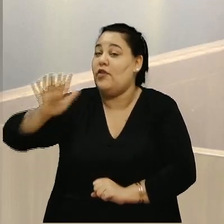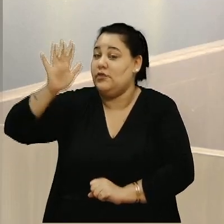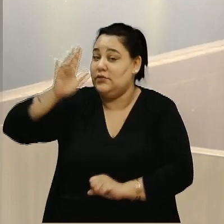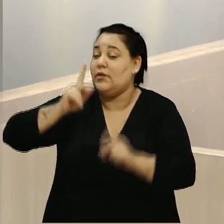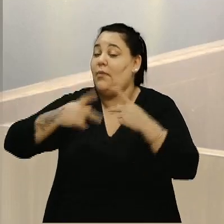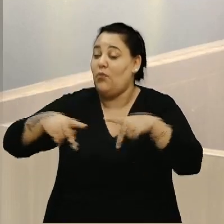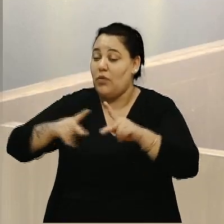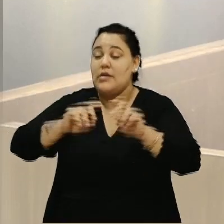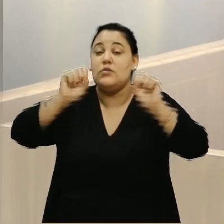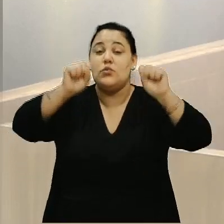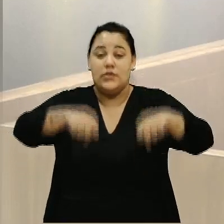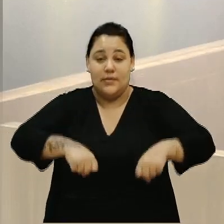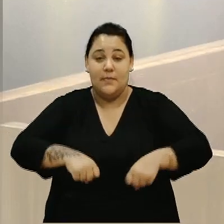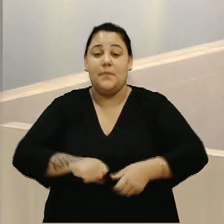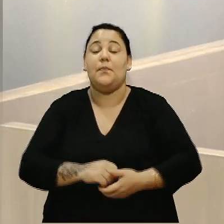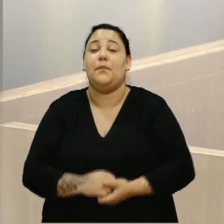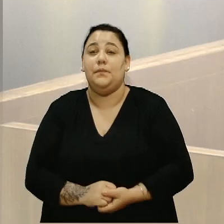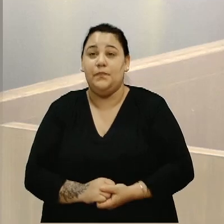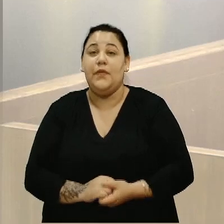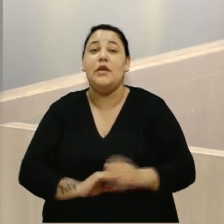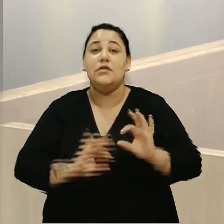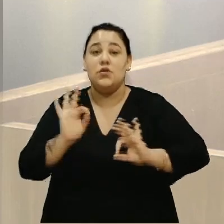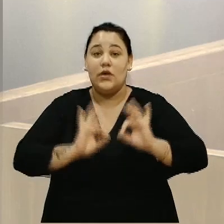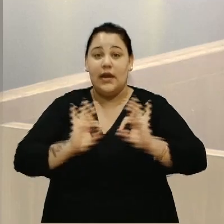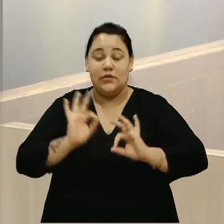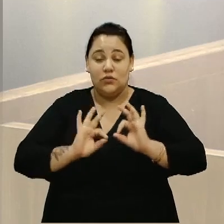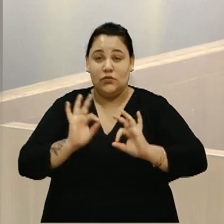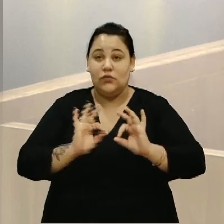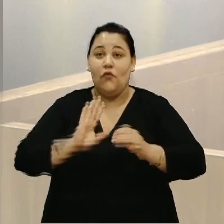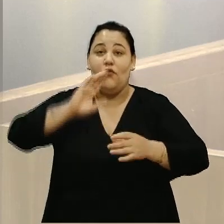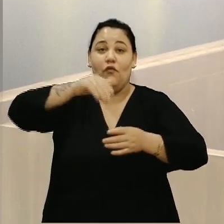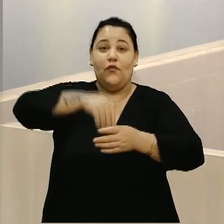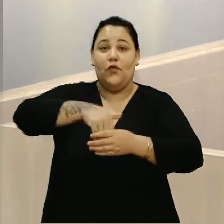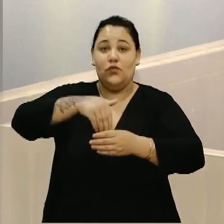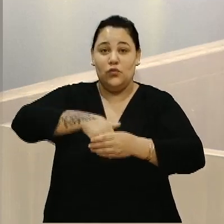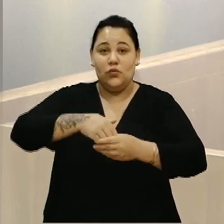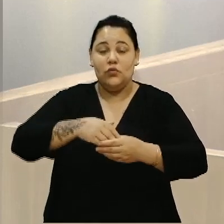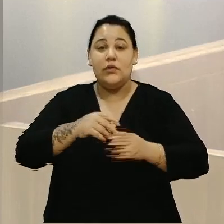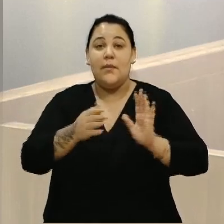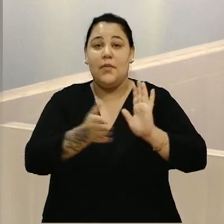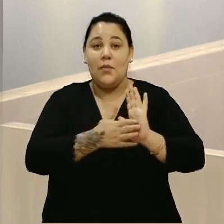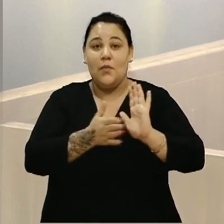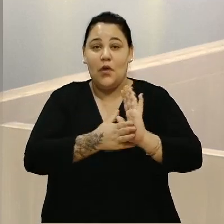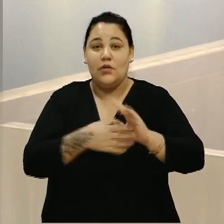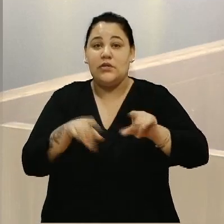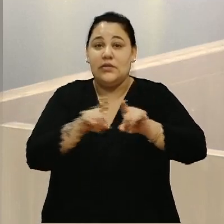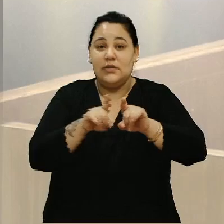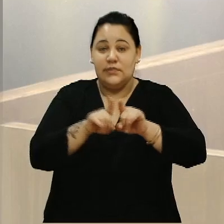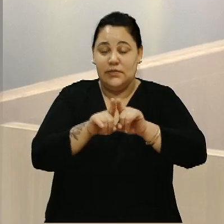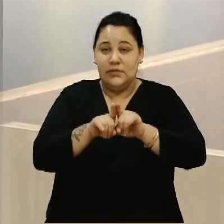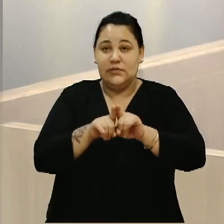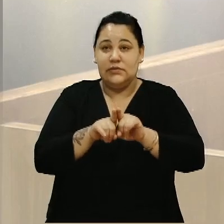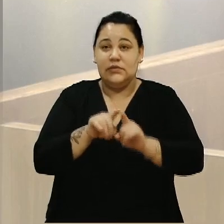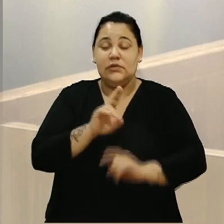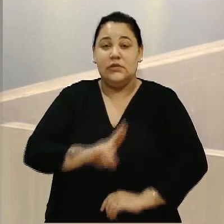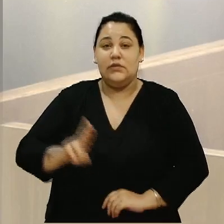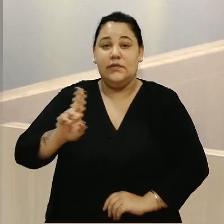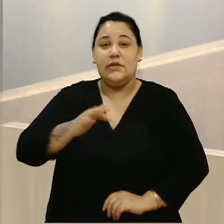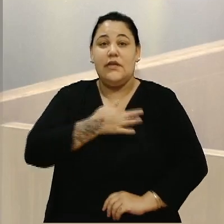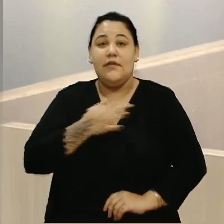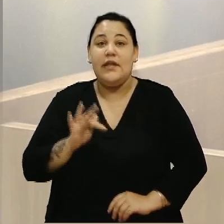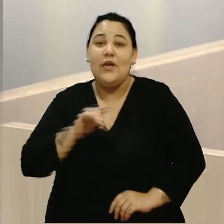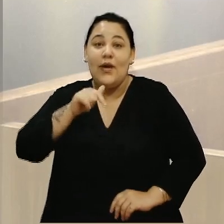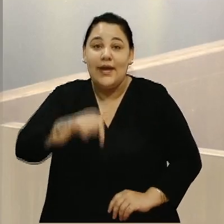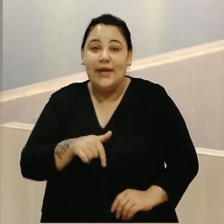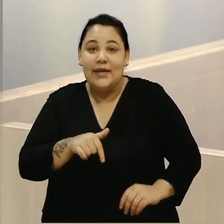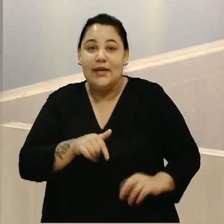população, se organizou, votou na proposta da Universidade Federal na nossa região, o